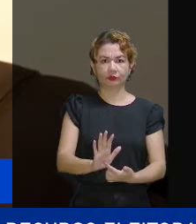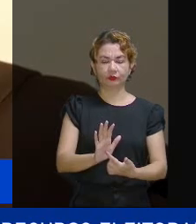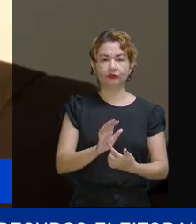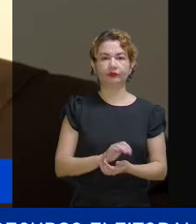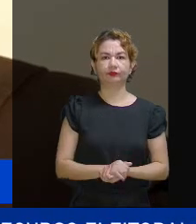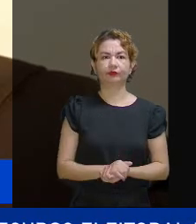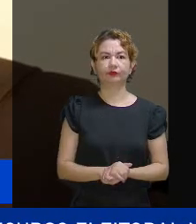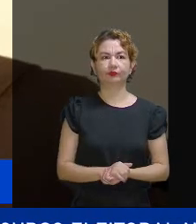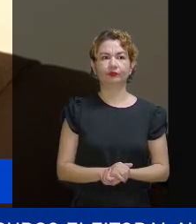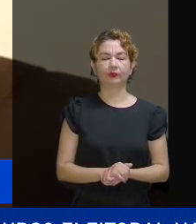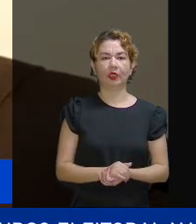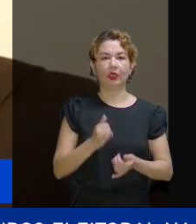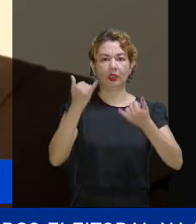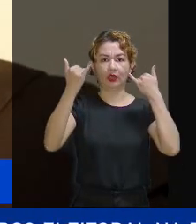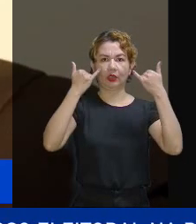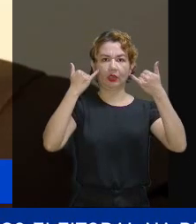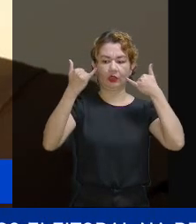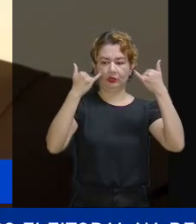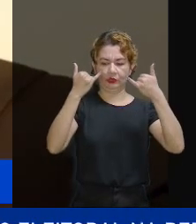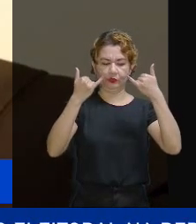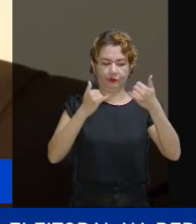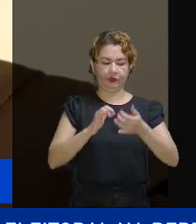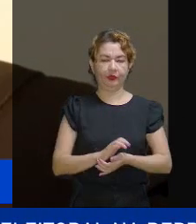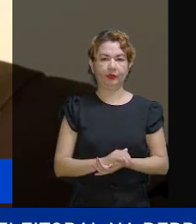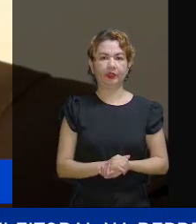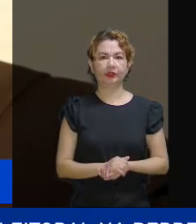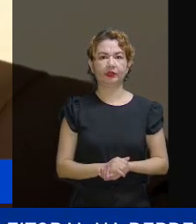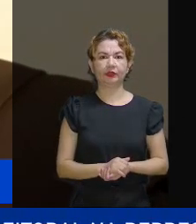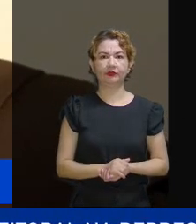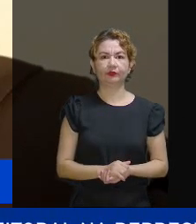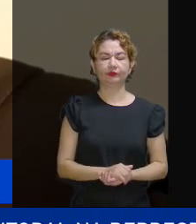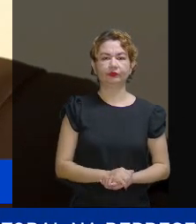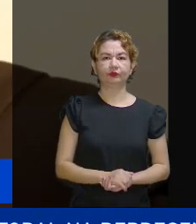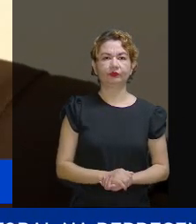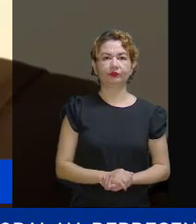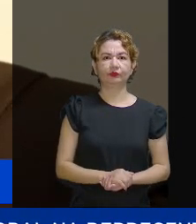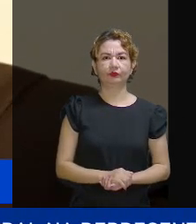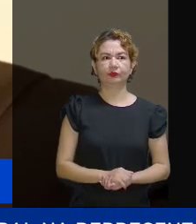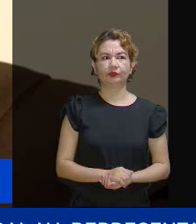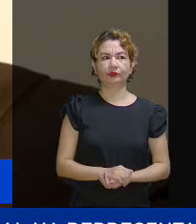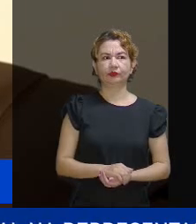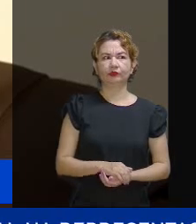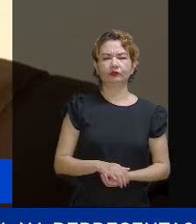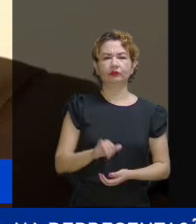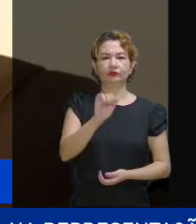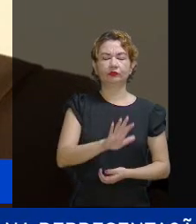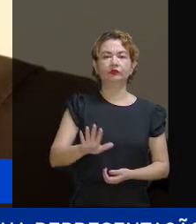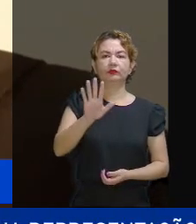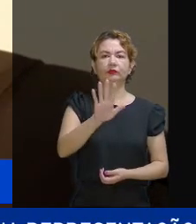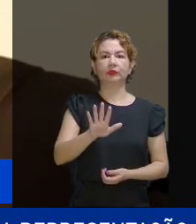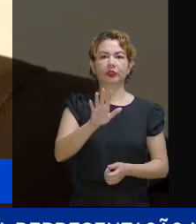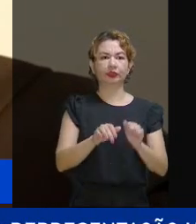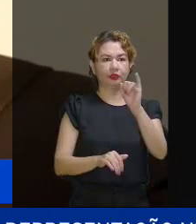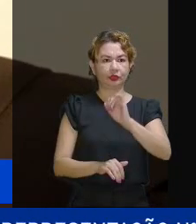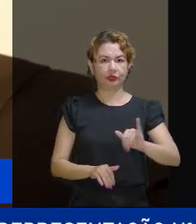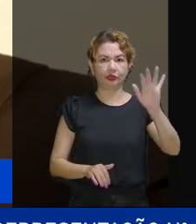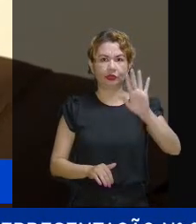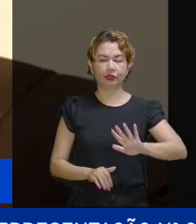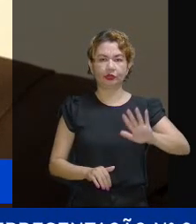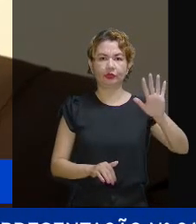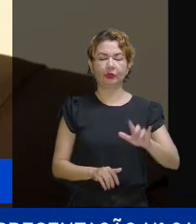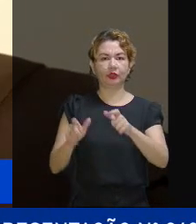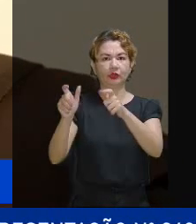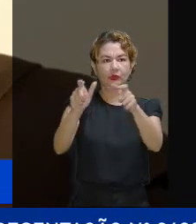desenhada, nariz afilado, barba descanoada, curtíssima castanho escuro e traje toga preta. Ou ainda em